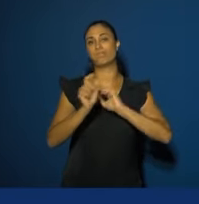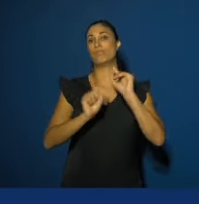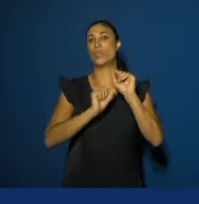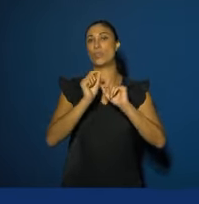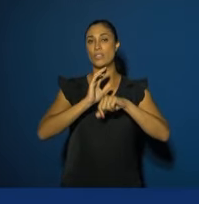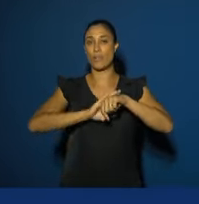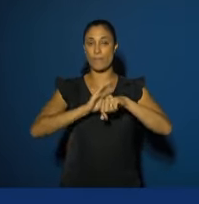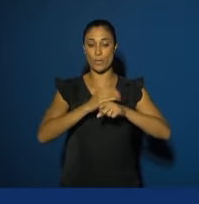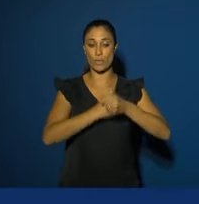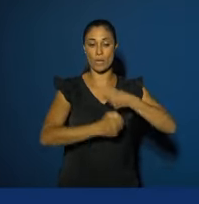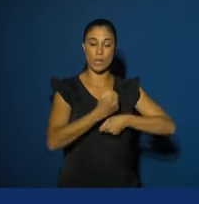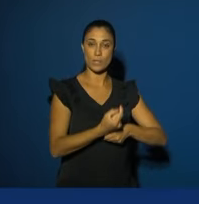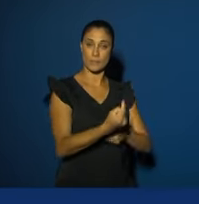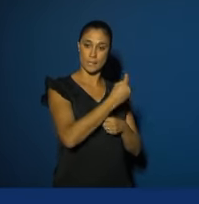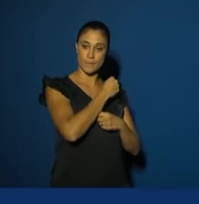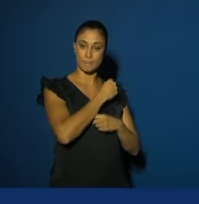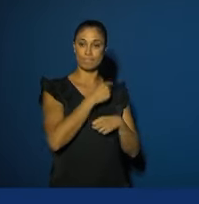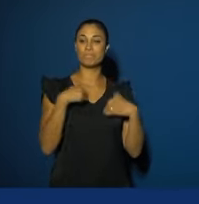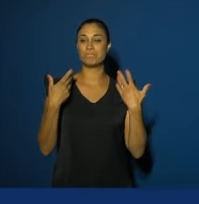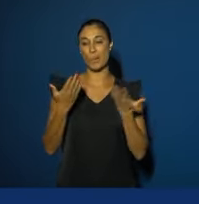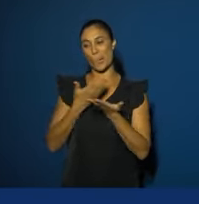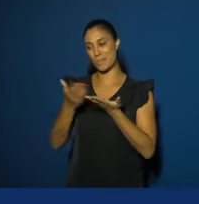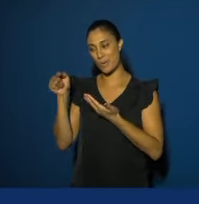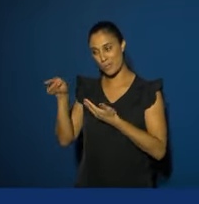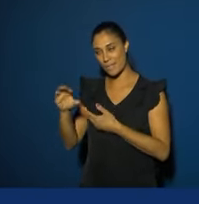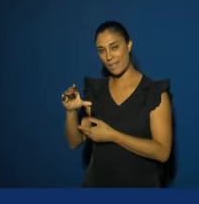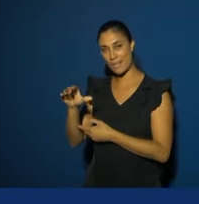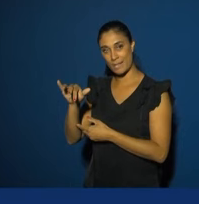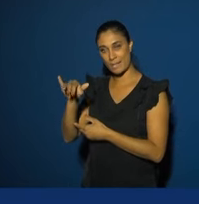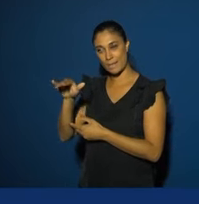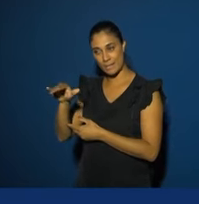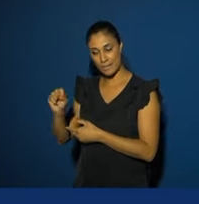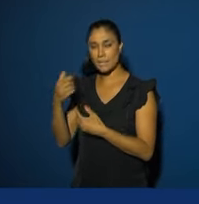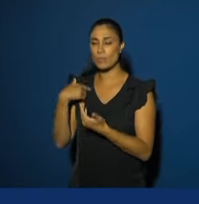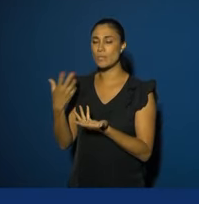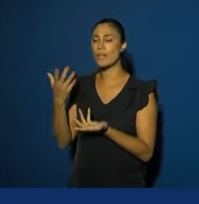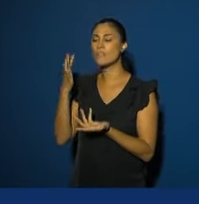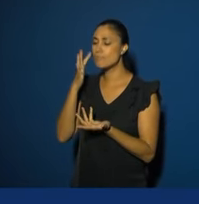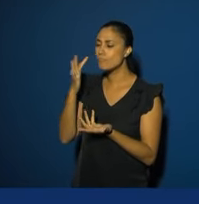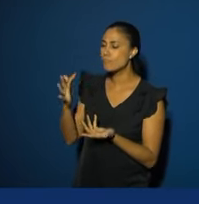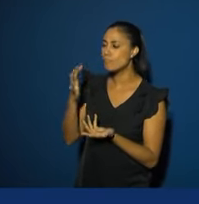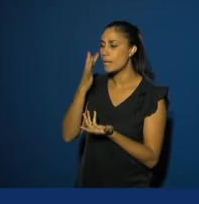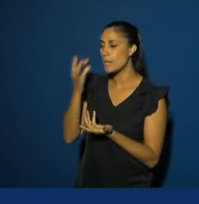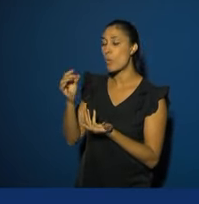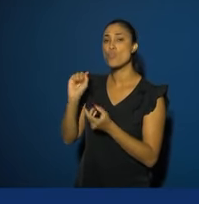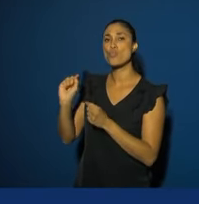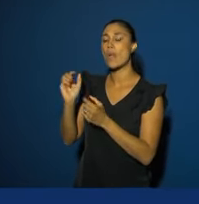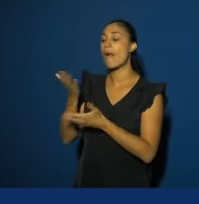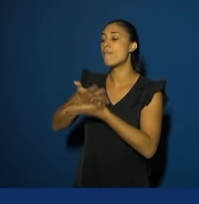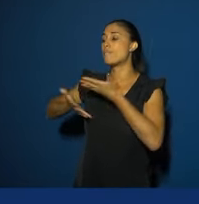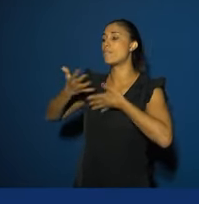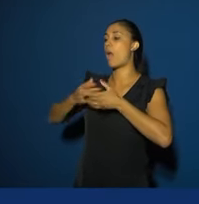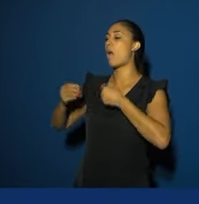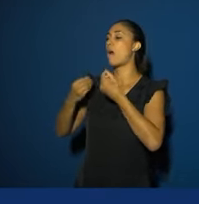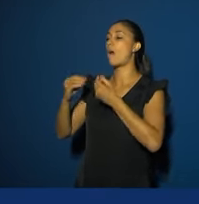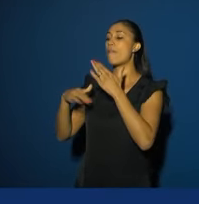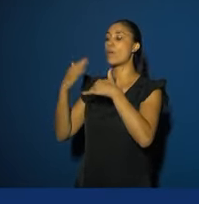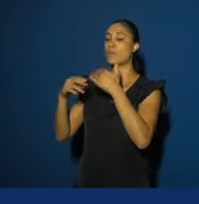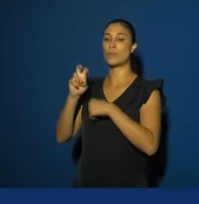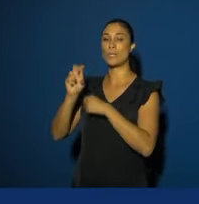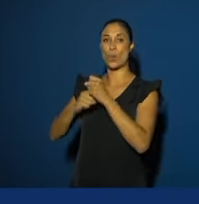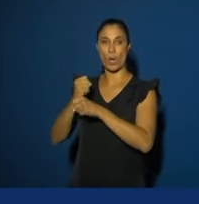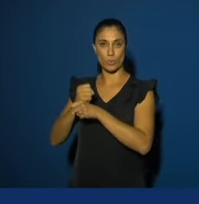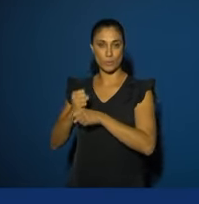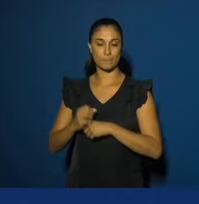feitos em anos anteriores então começando com você Cris eu eu queria te escutar um pouco exatamente sobre essa evolução ao longo dos últimos 5